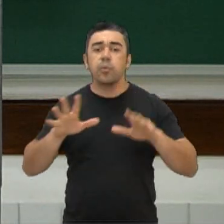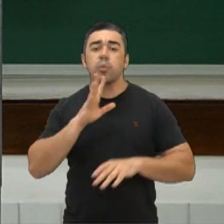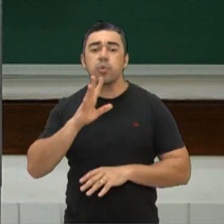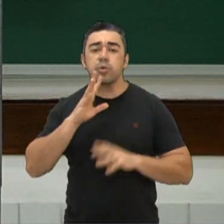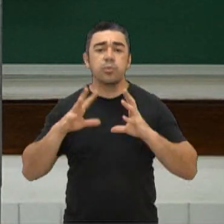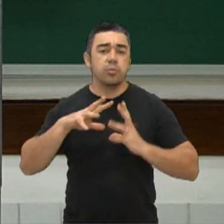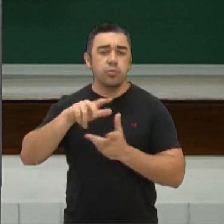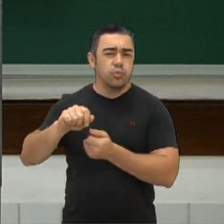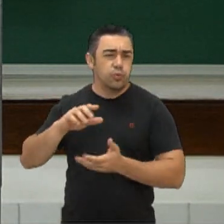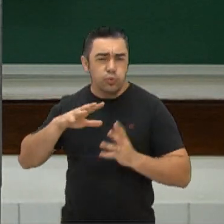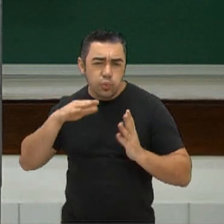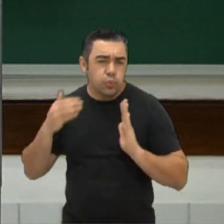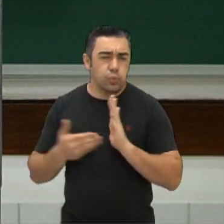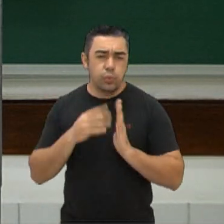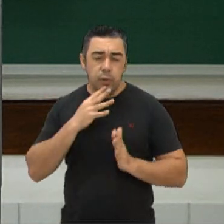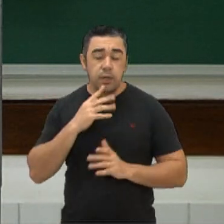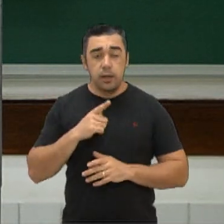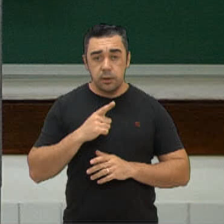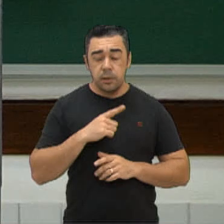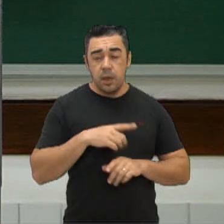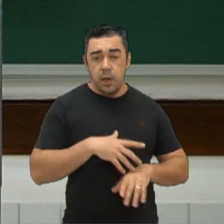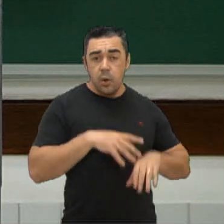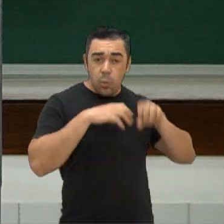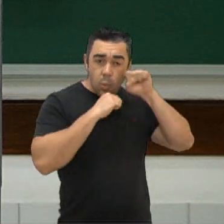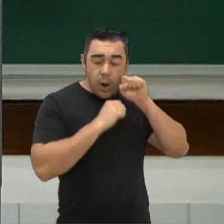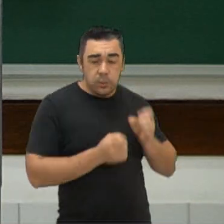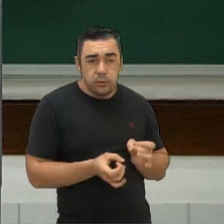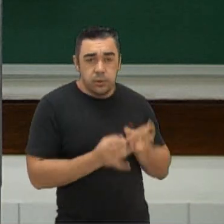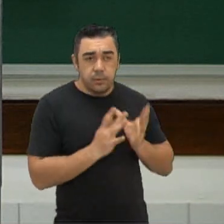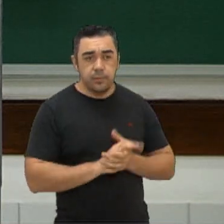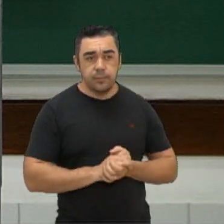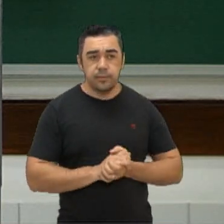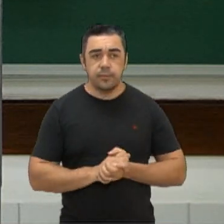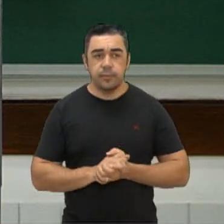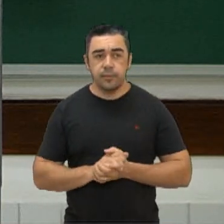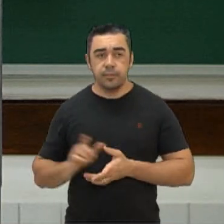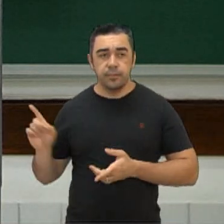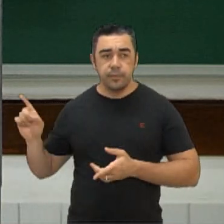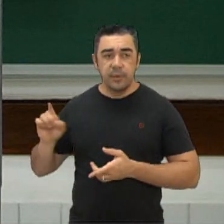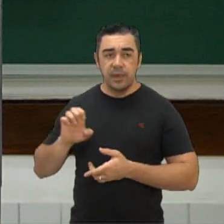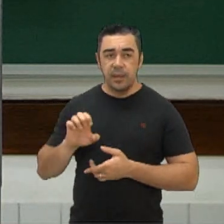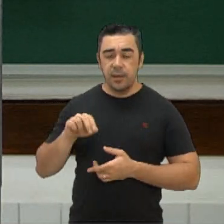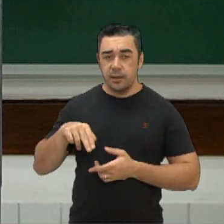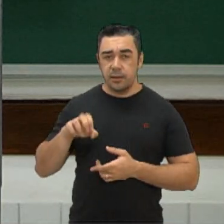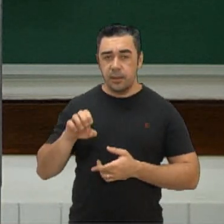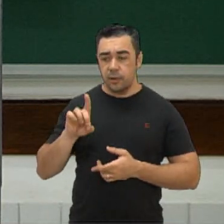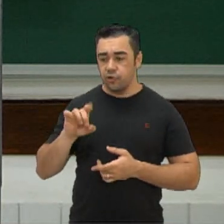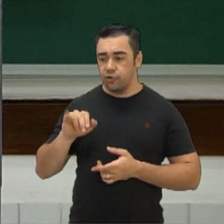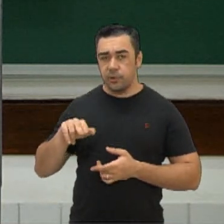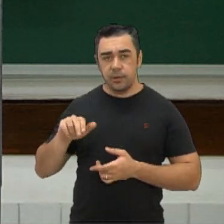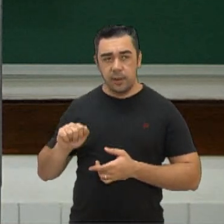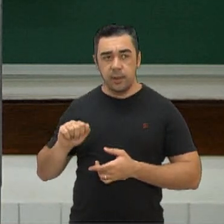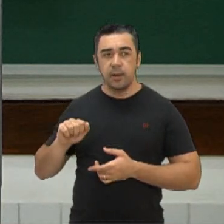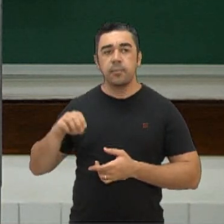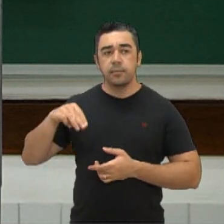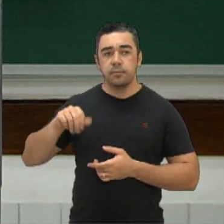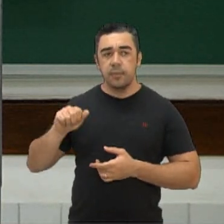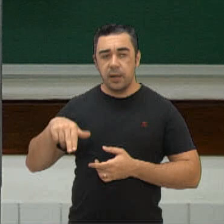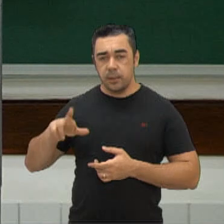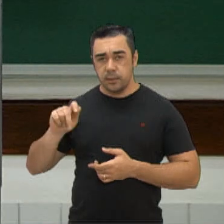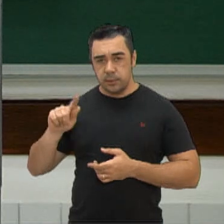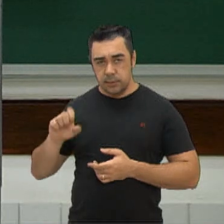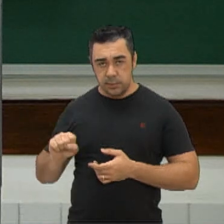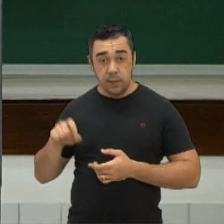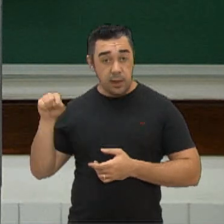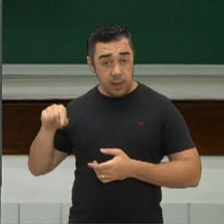chamado Quarto do Despejo, né? Enedina Marques é a primeira mulher negra a concluir o curso de engenharia civil